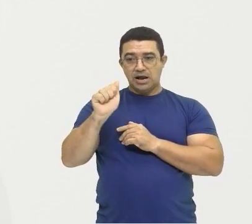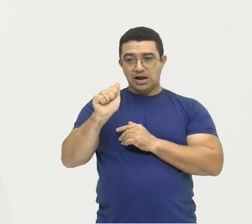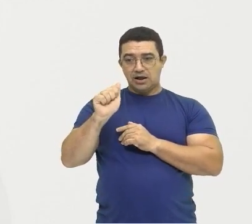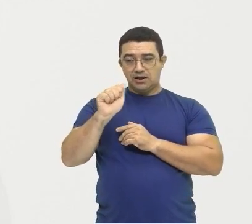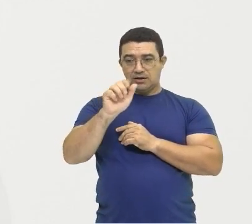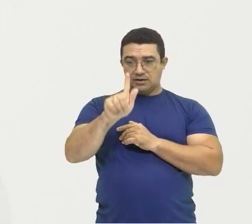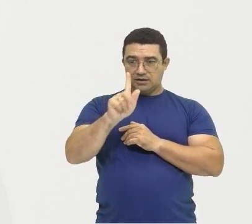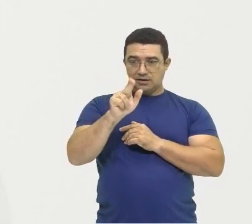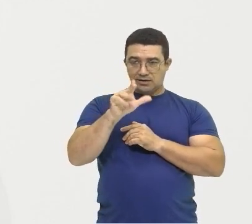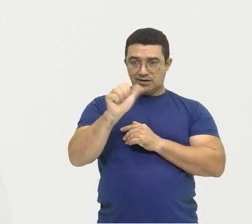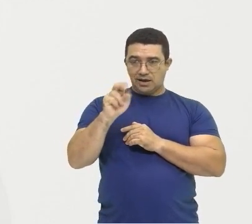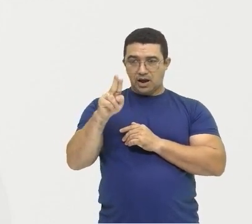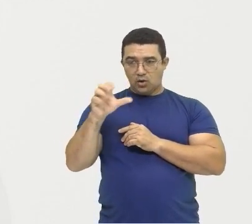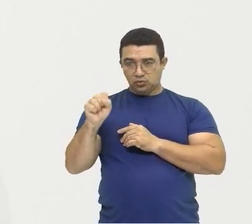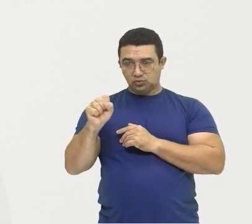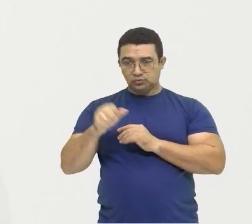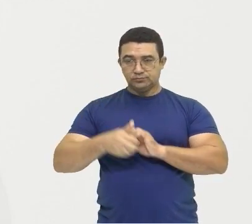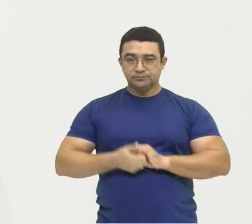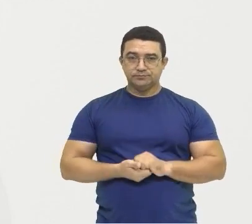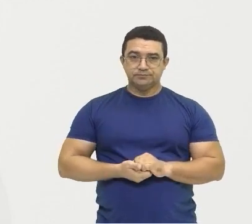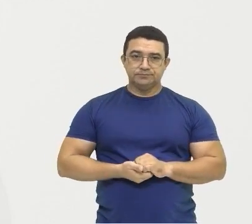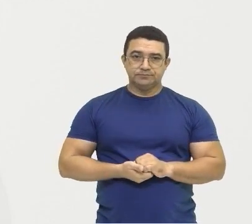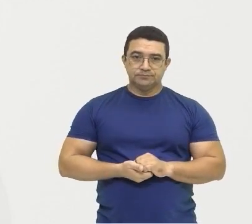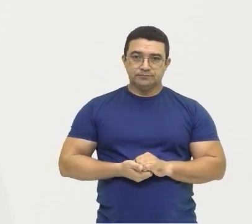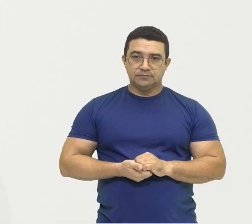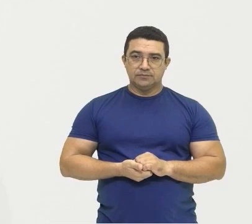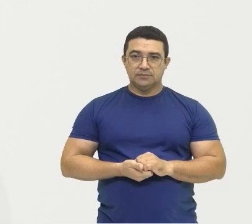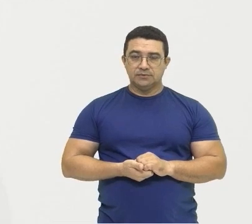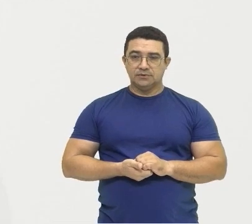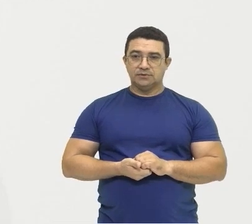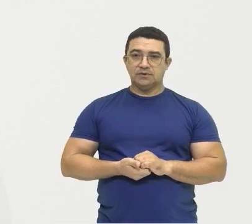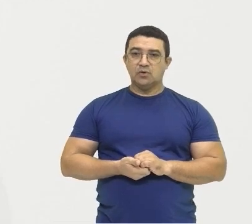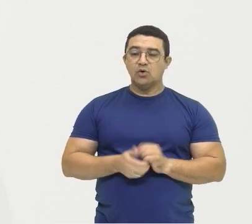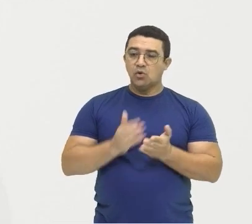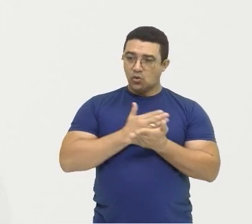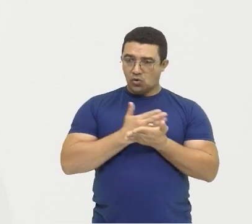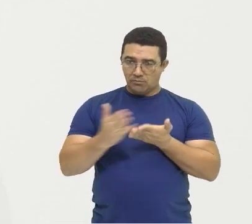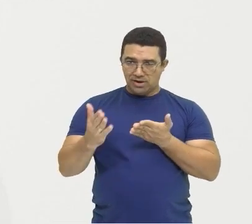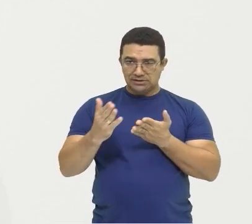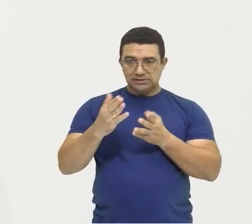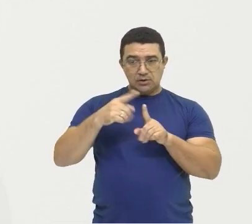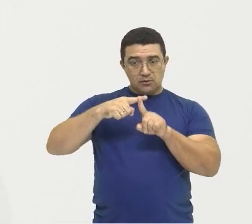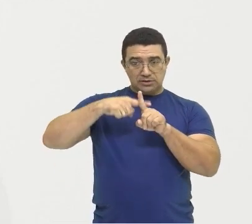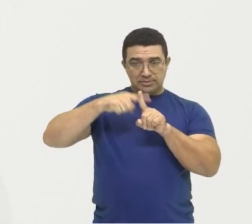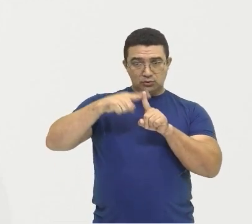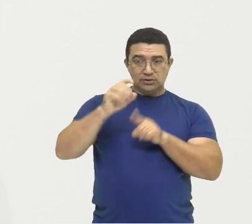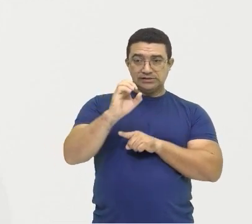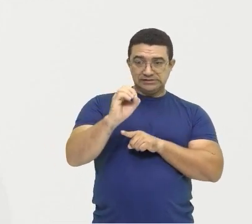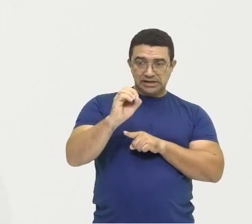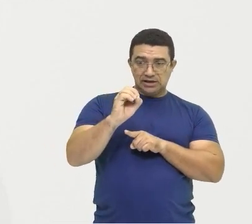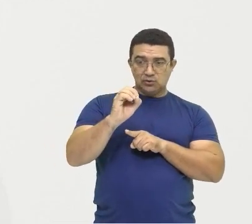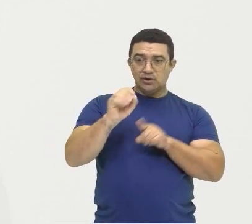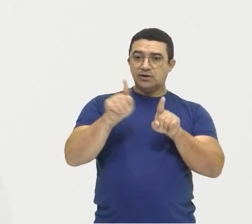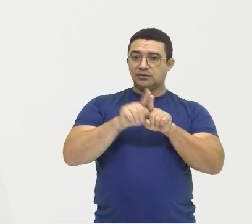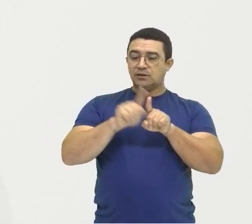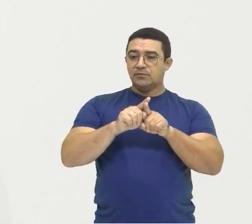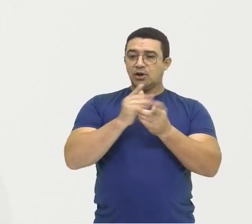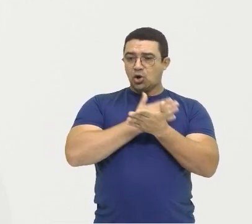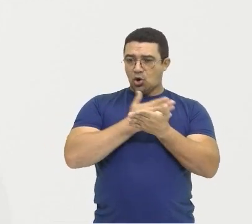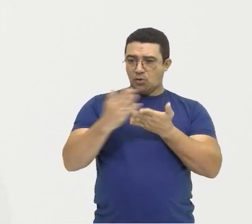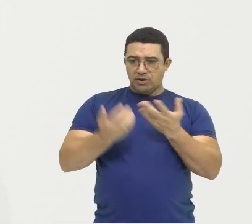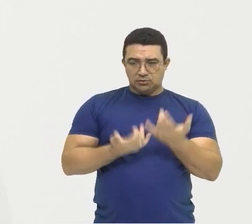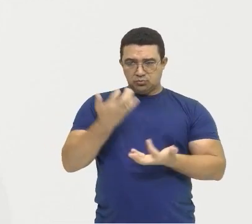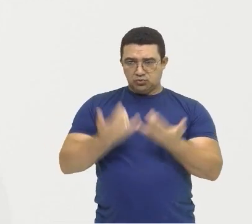dois pontos fixos da escala Celsius, para o ponto de fusão 0 e para o ponto de ebulição, ponto do